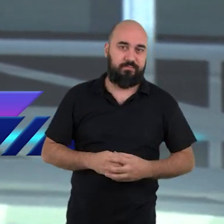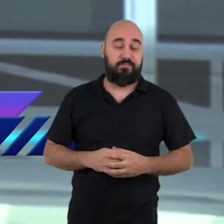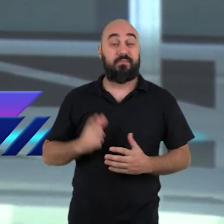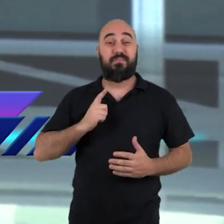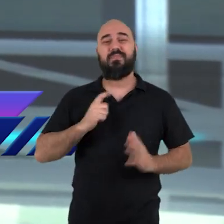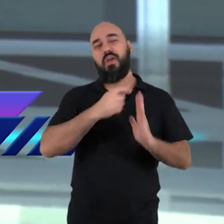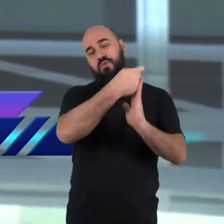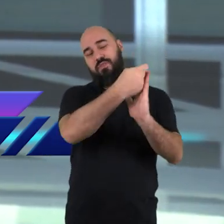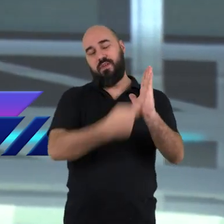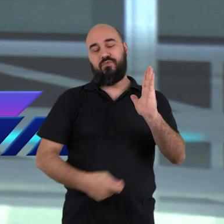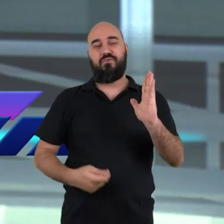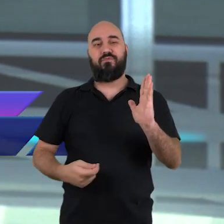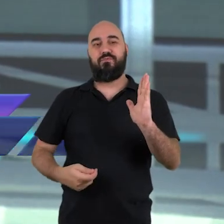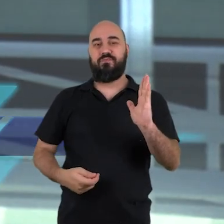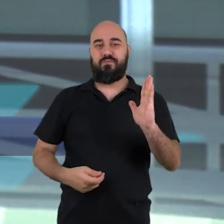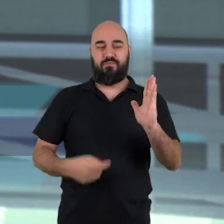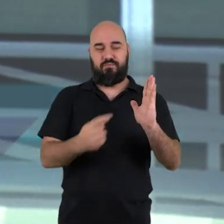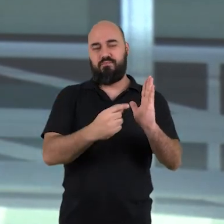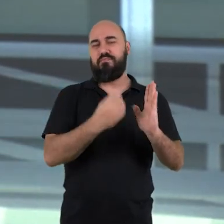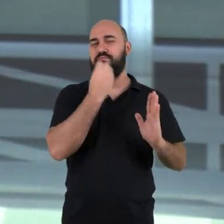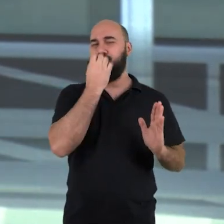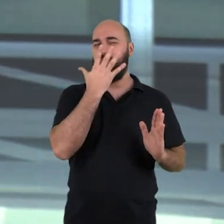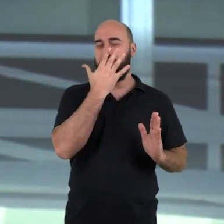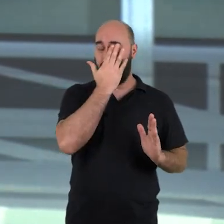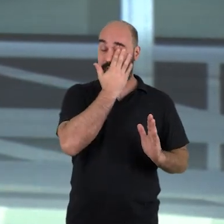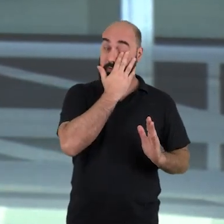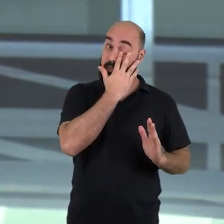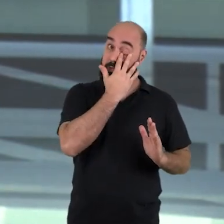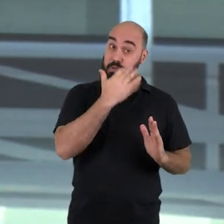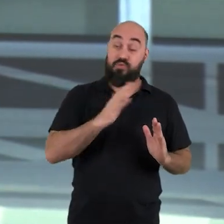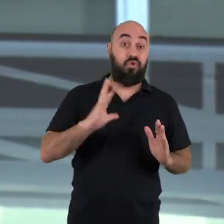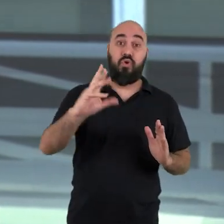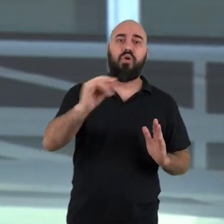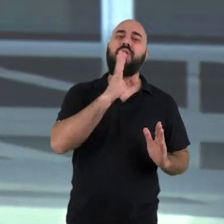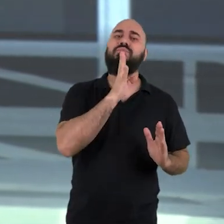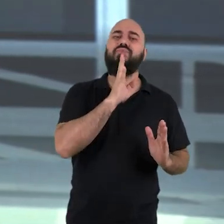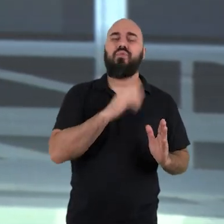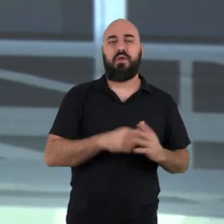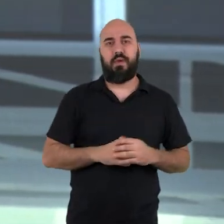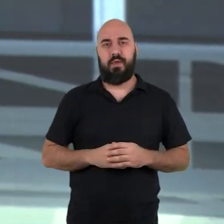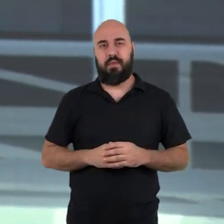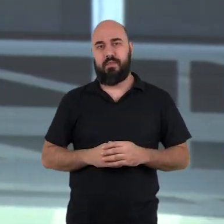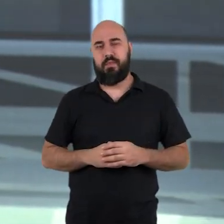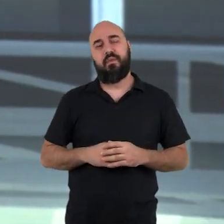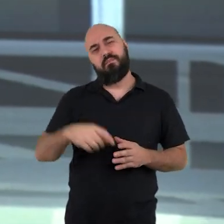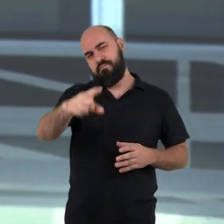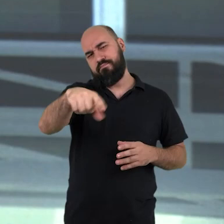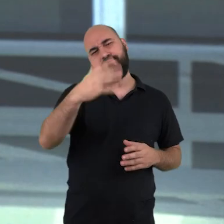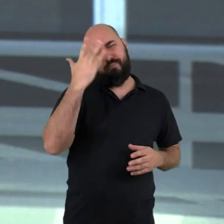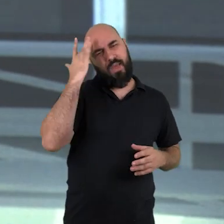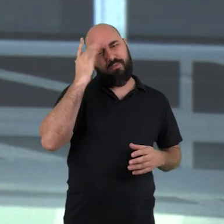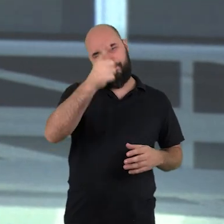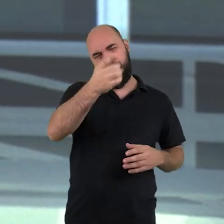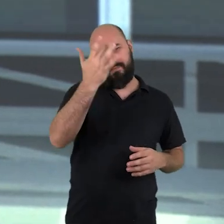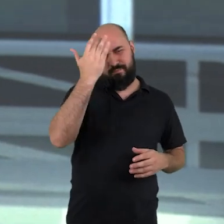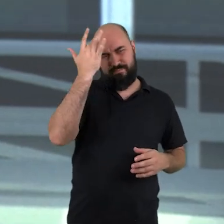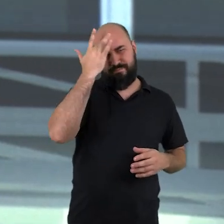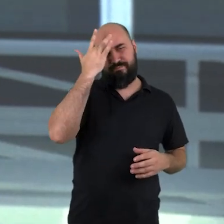clássico. Todos nós que estamos aqui no estúdio, e você que está em casa, provavelmente sabe de